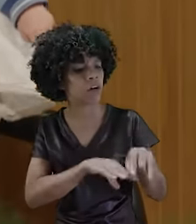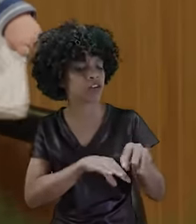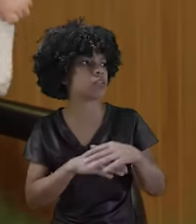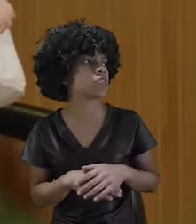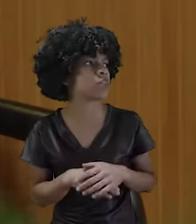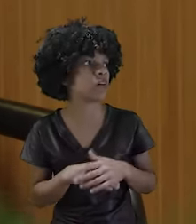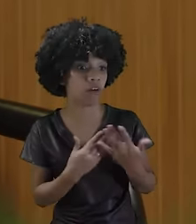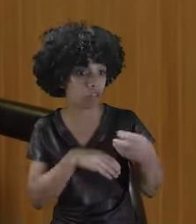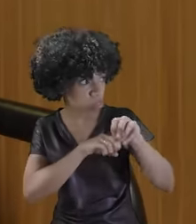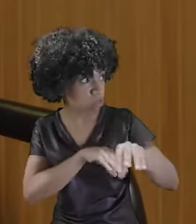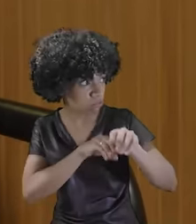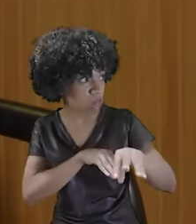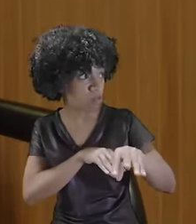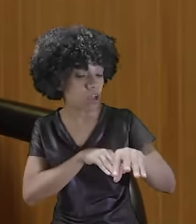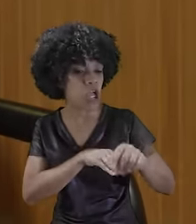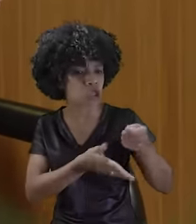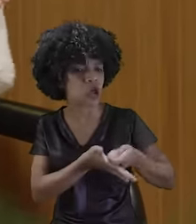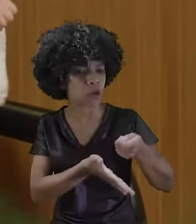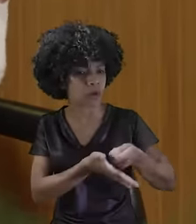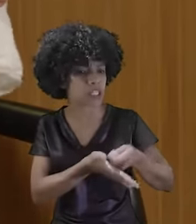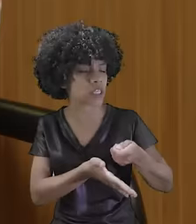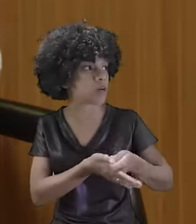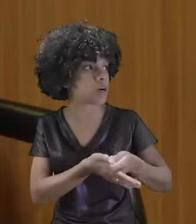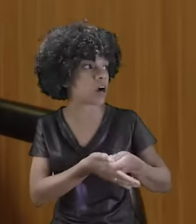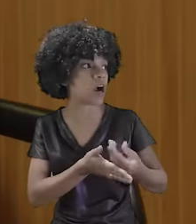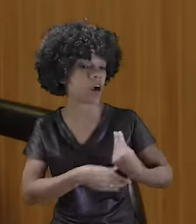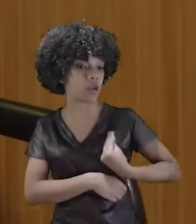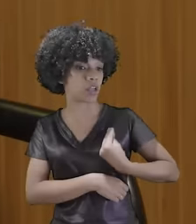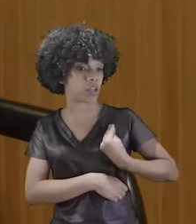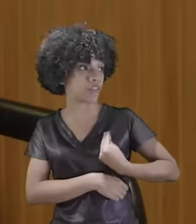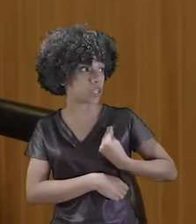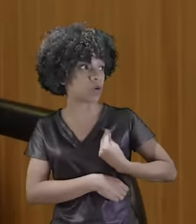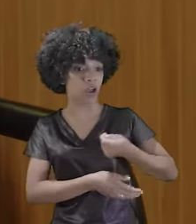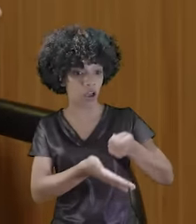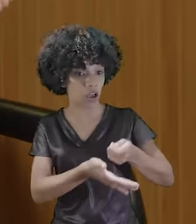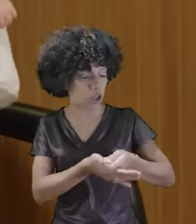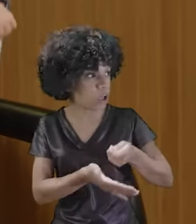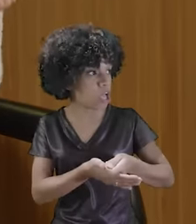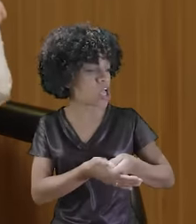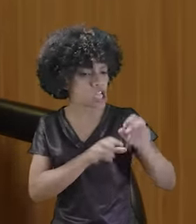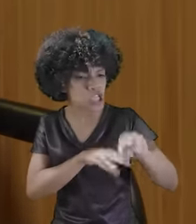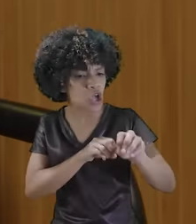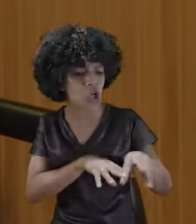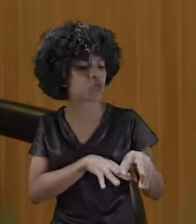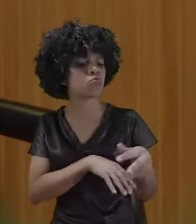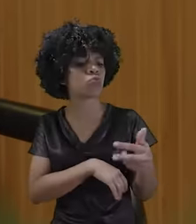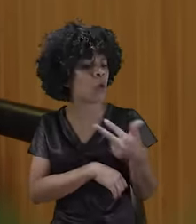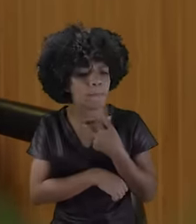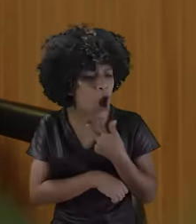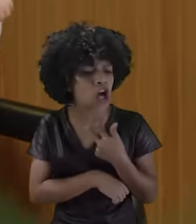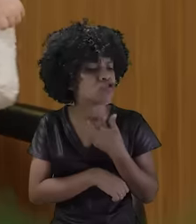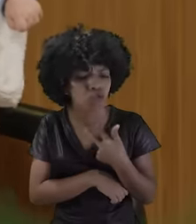ele tô tô ficando até estou gastando tipo minha vida para ensinar para eles falou assim não pode